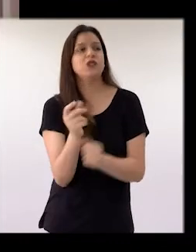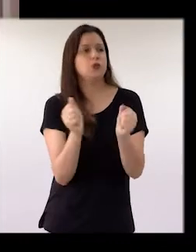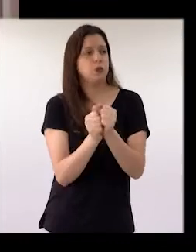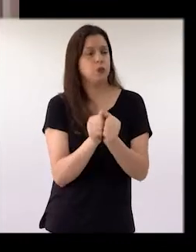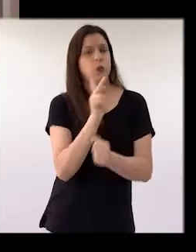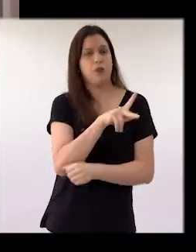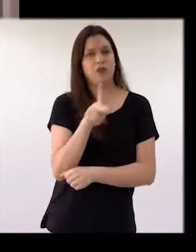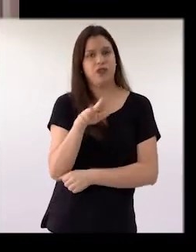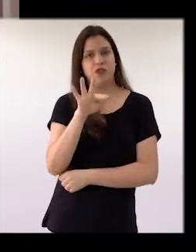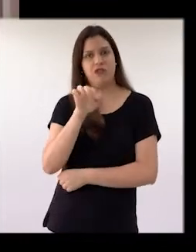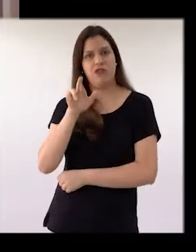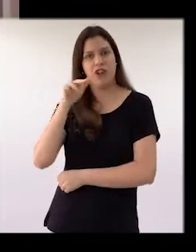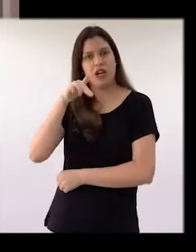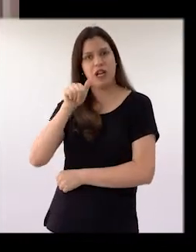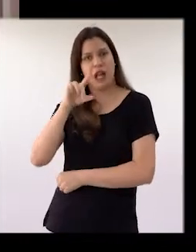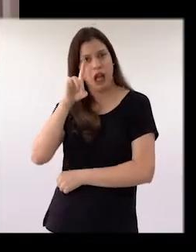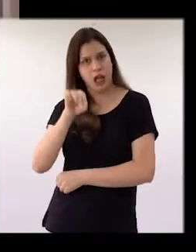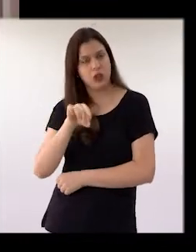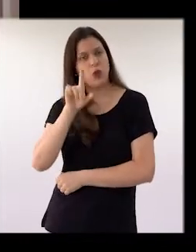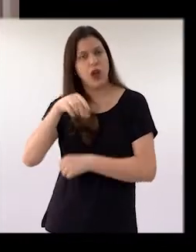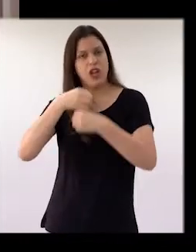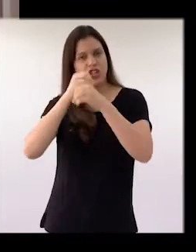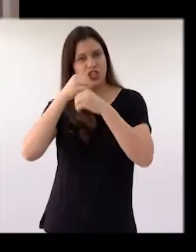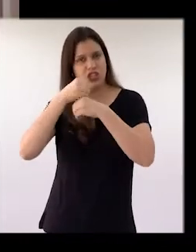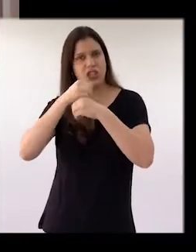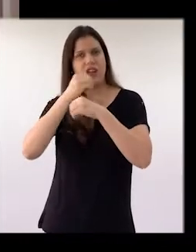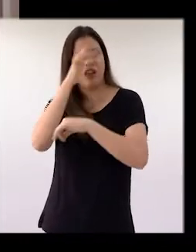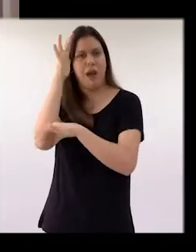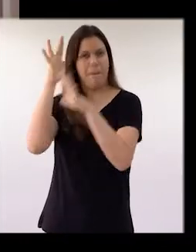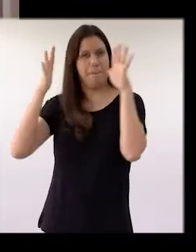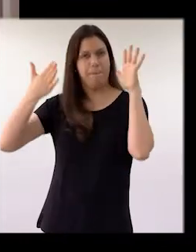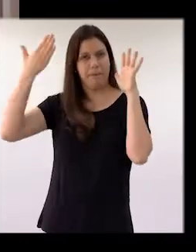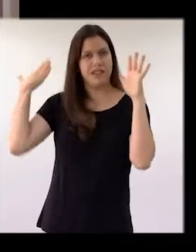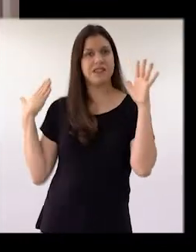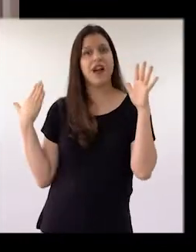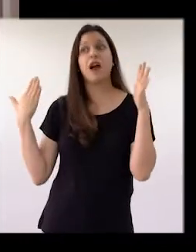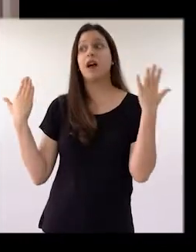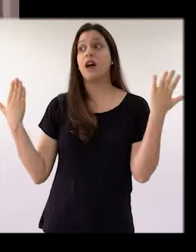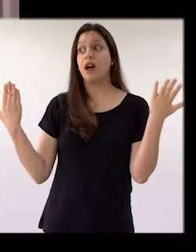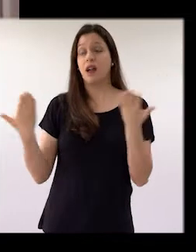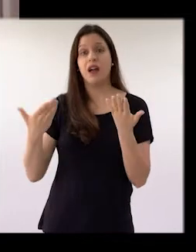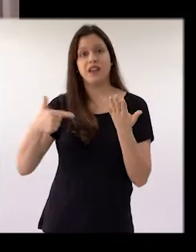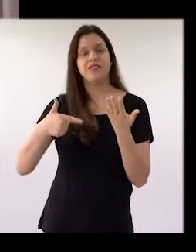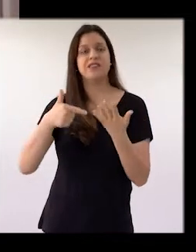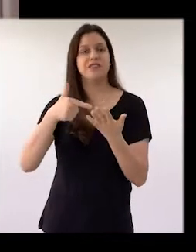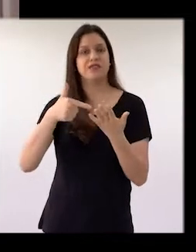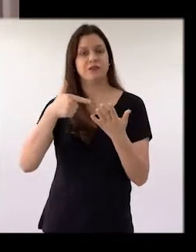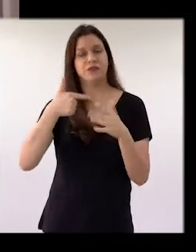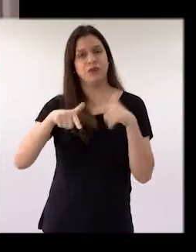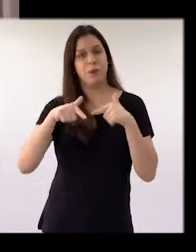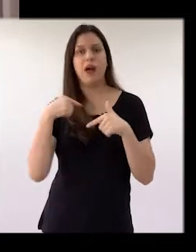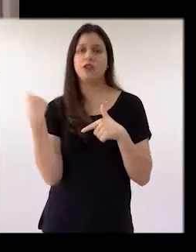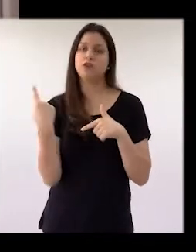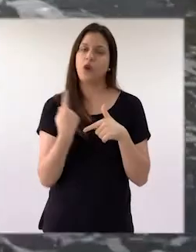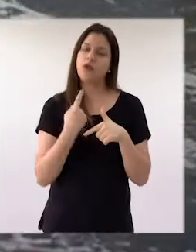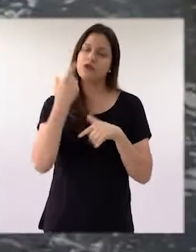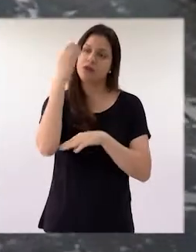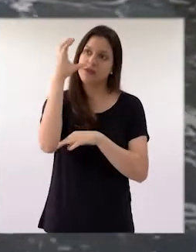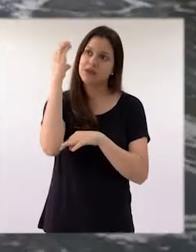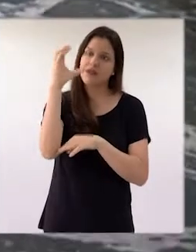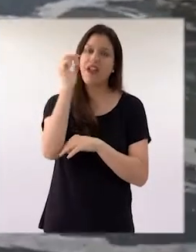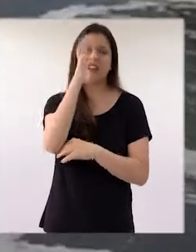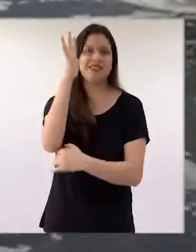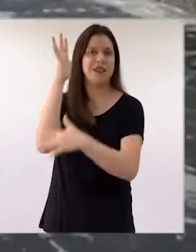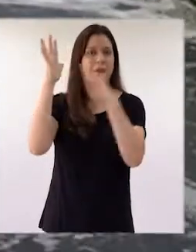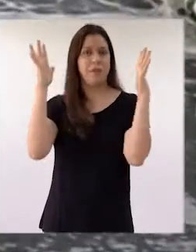pouco do professor Fernando, na ESA, né, na engenharia ambiental, e trouxe para o nosso programa de ciências ambientais. E